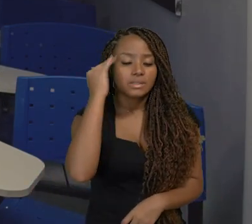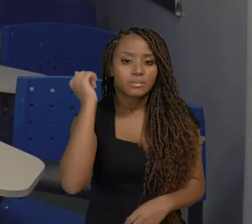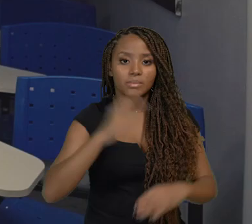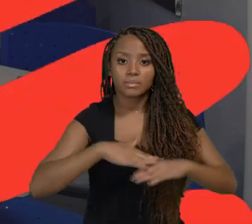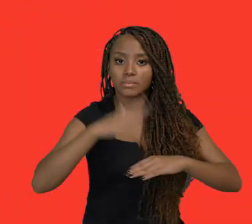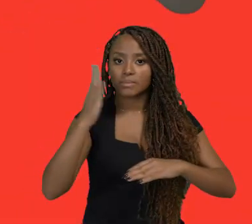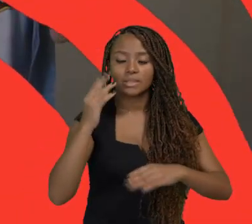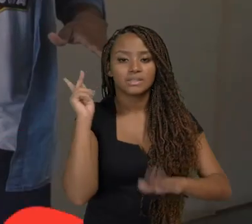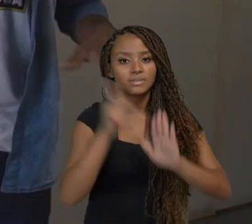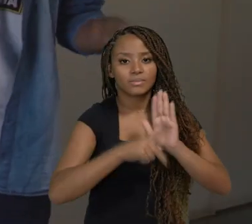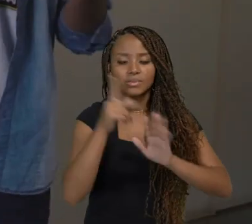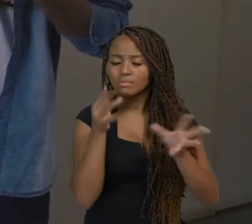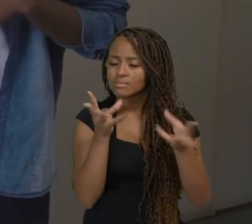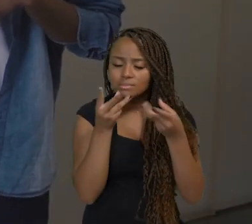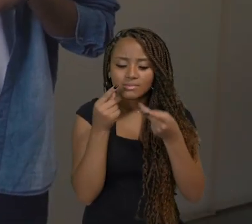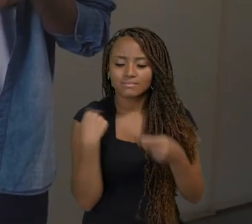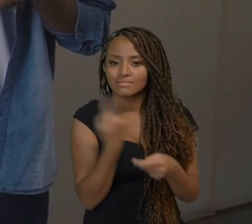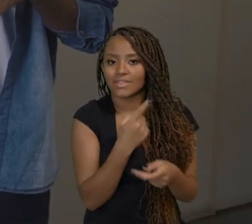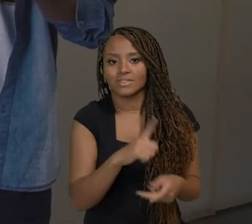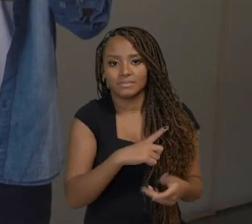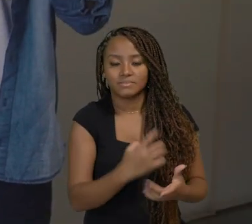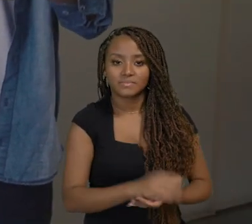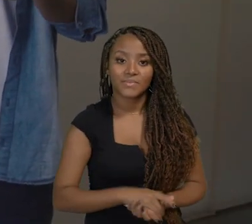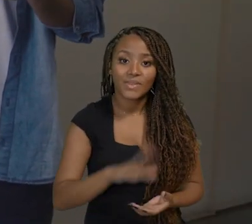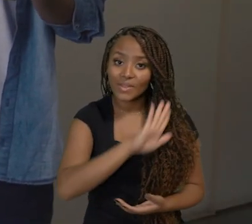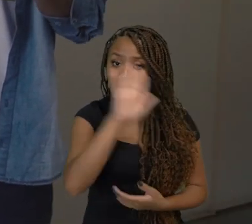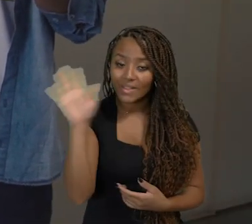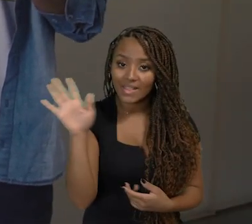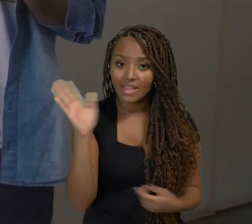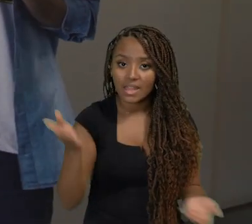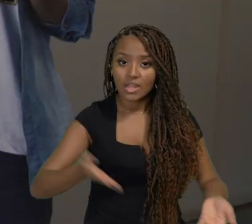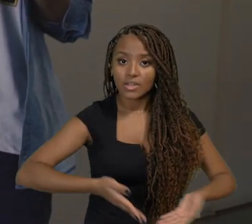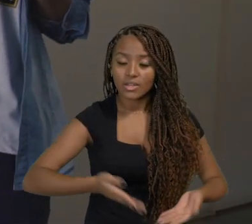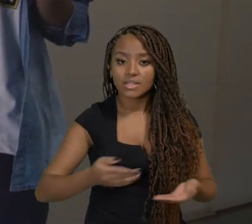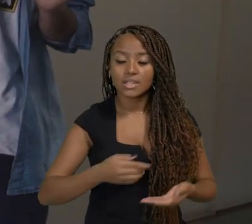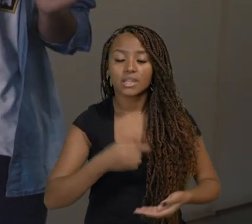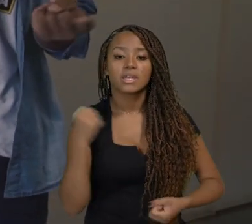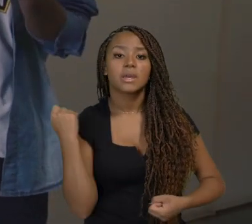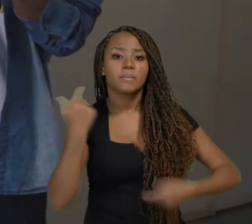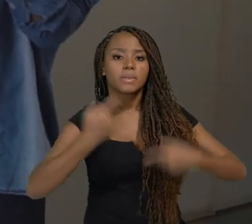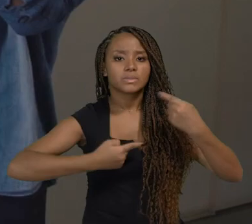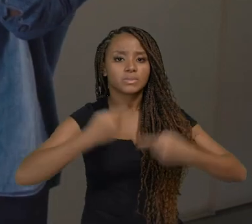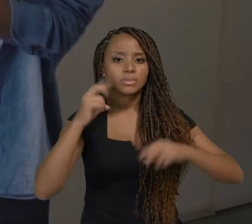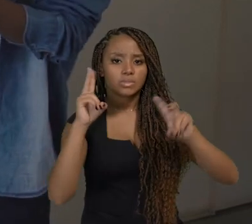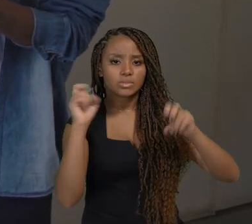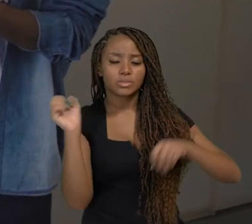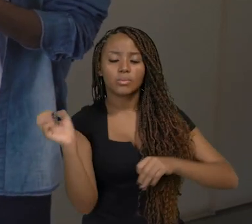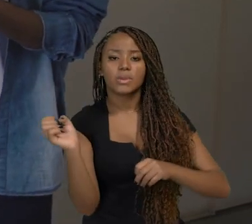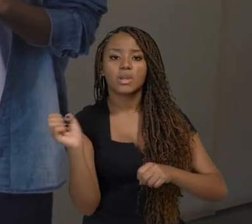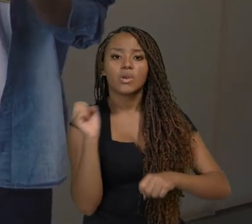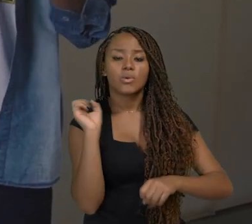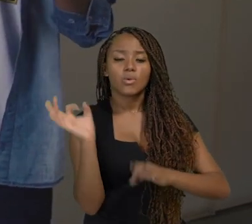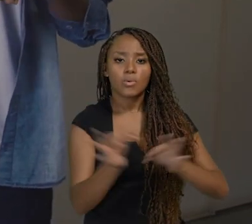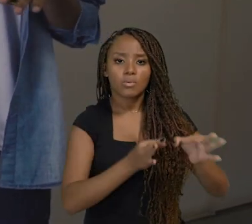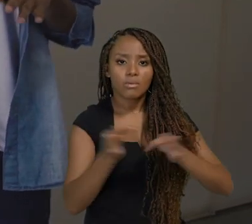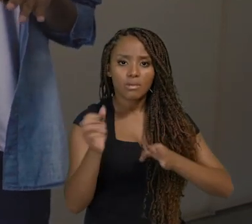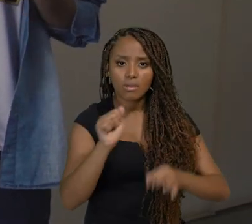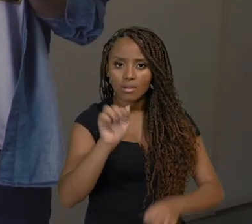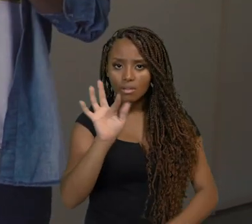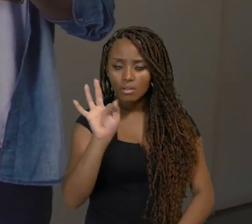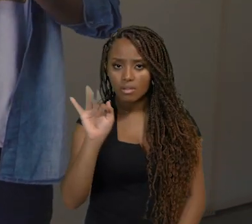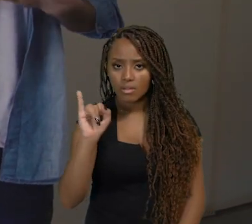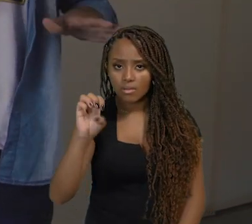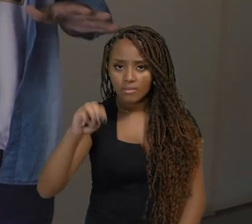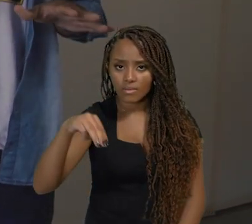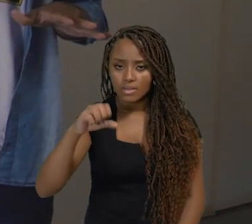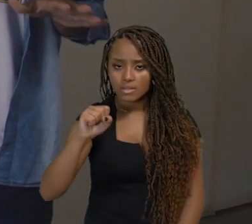maravilhoso que a gente tem aqui. Olá, pessoal. Agora nós estamos aqui para falar sobre o programa AFIM com a professora Sabrina Nunes. Ela que é a coordenadora